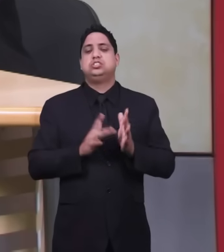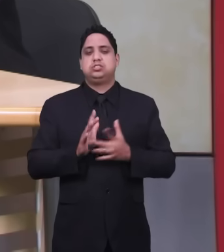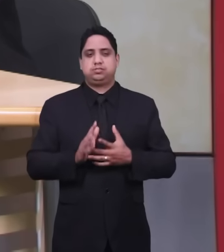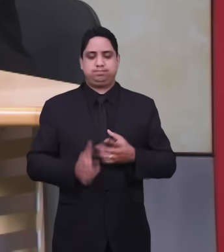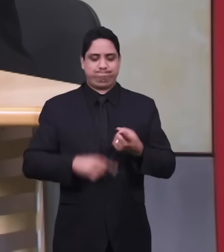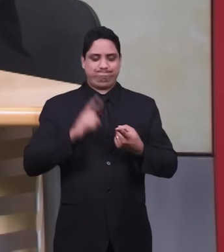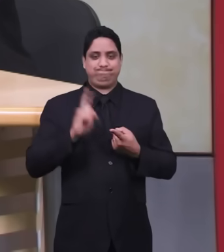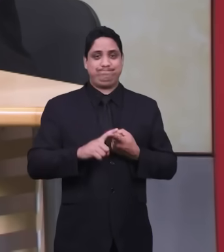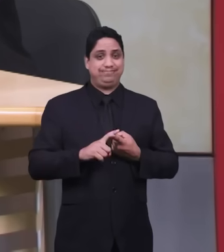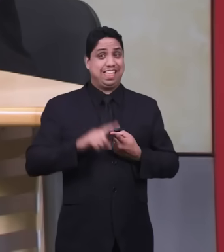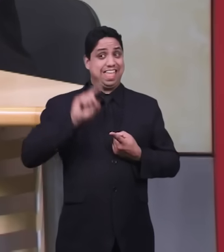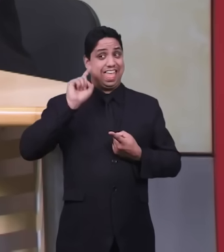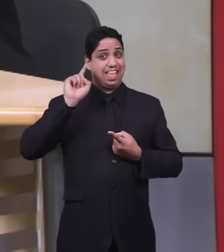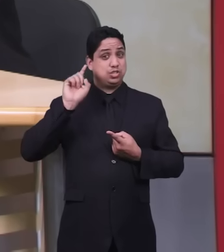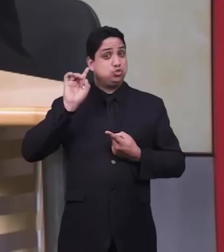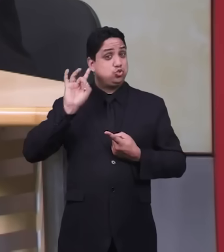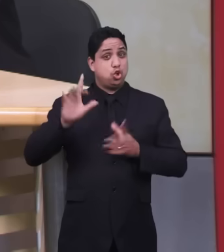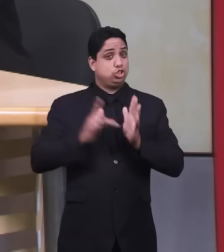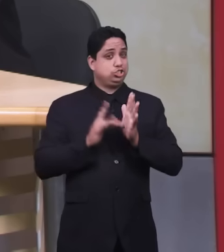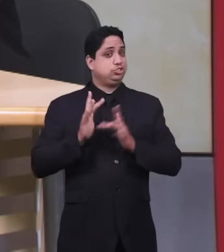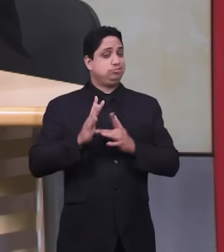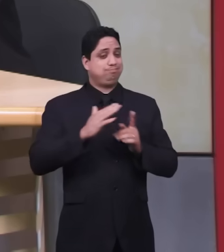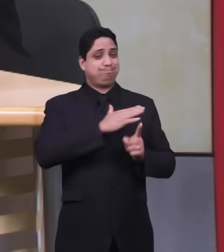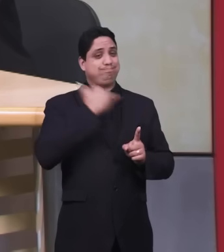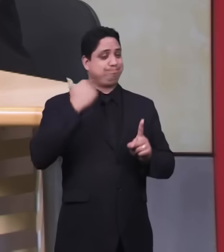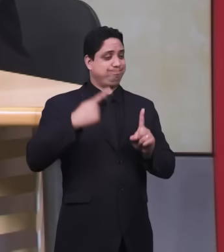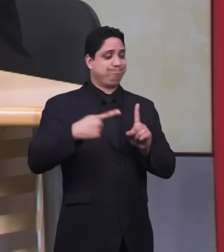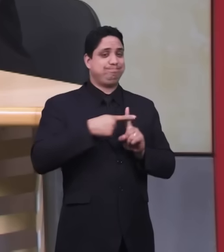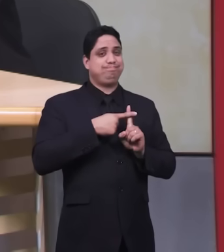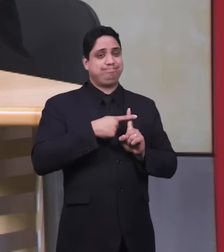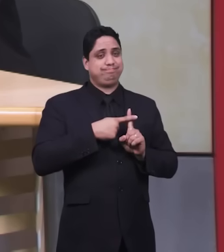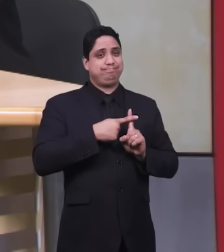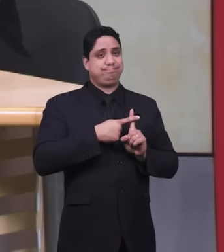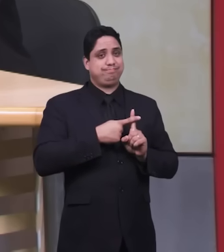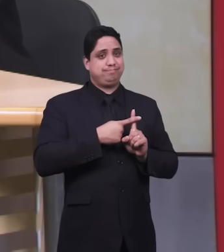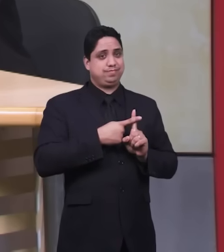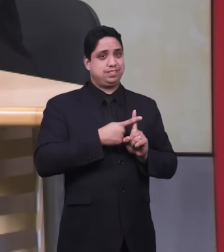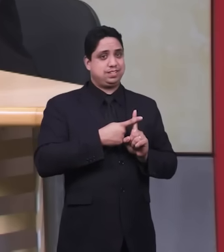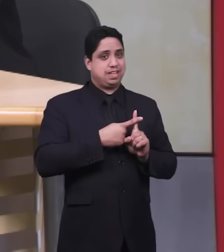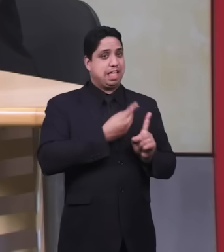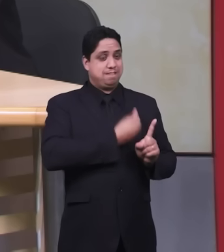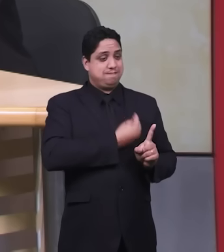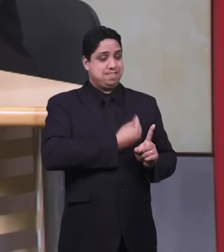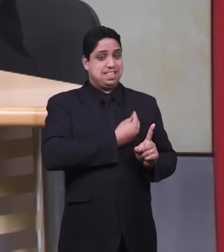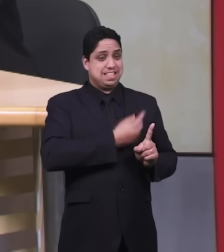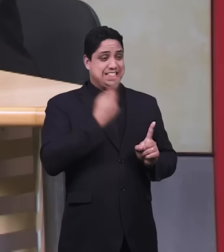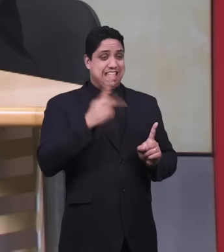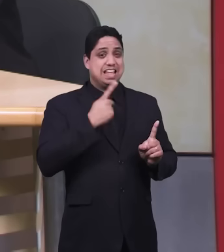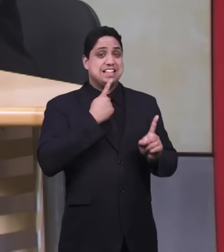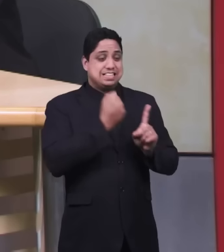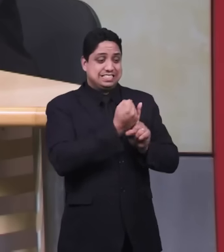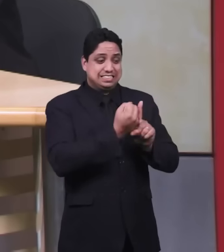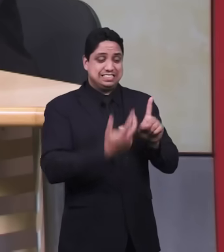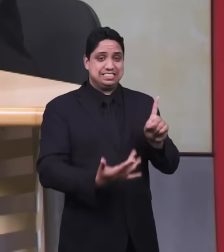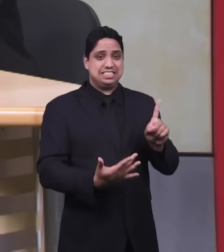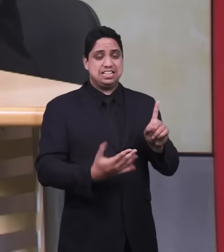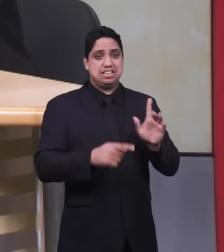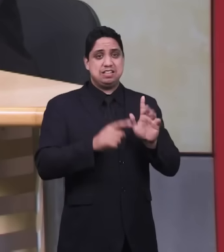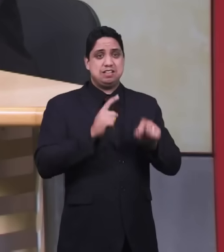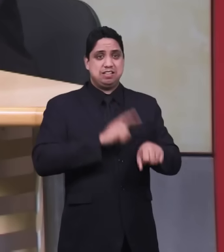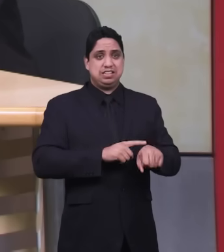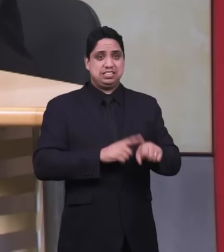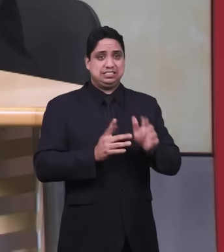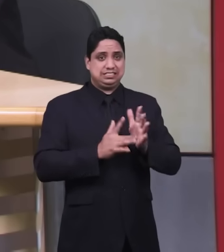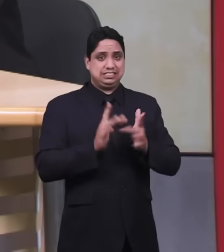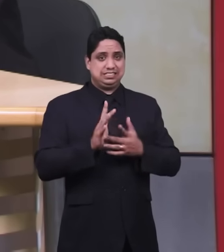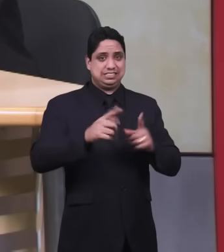Porque uma é que ele derramou o sangue dele, que é a vida dele. Ele diz, o Espírito está no sangue. O Espírito está no sangue. Então, Jesus, quando morre na cruz,